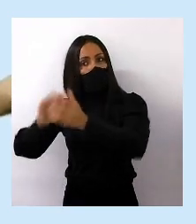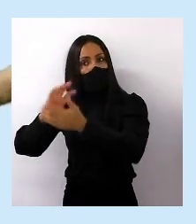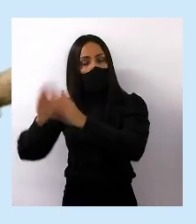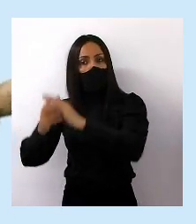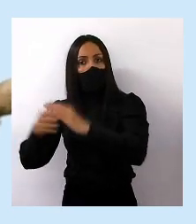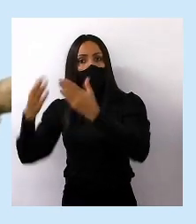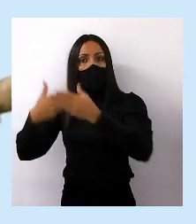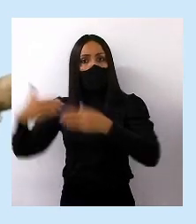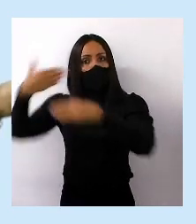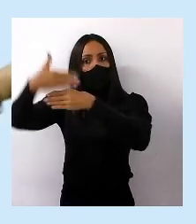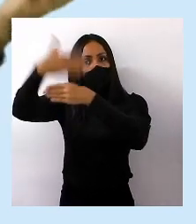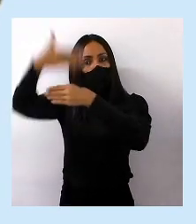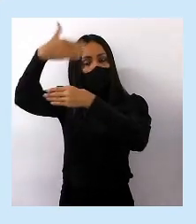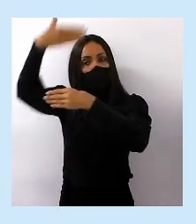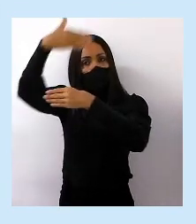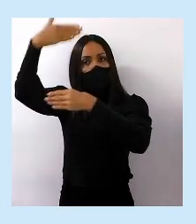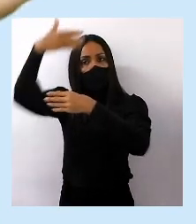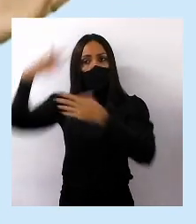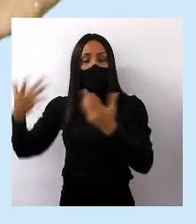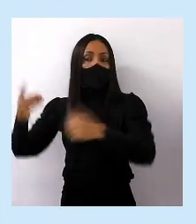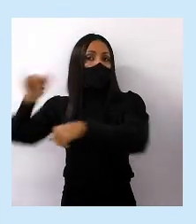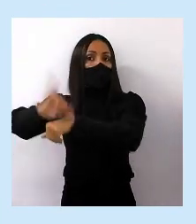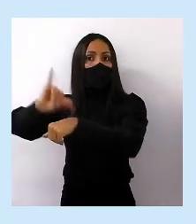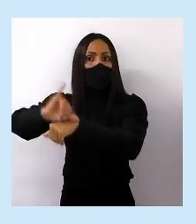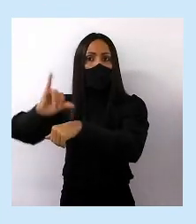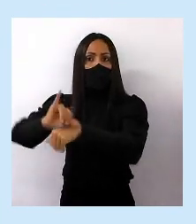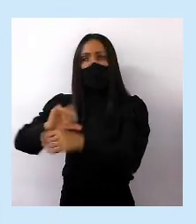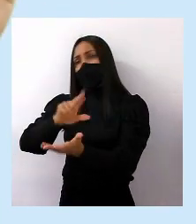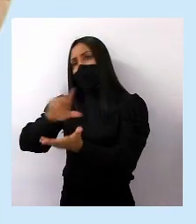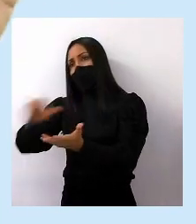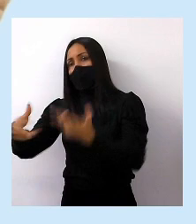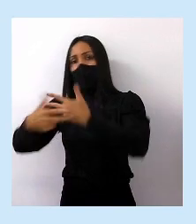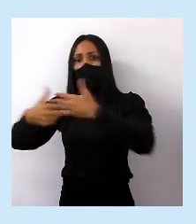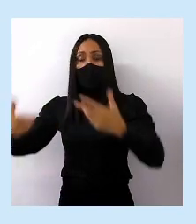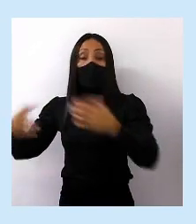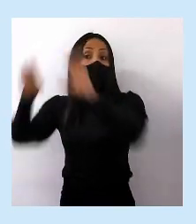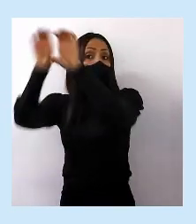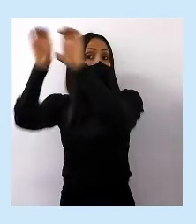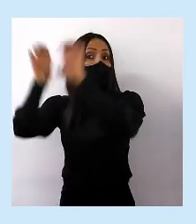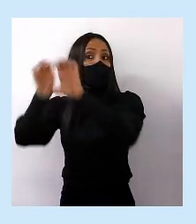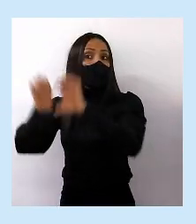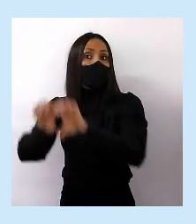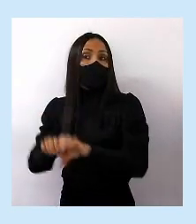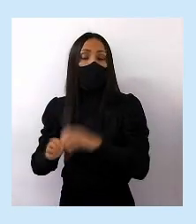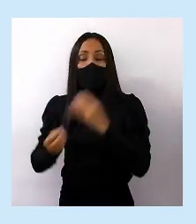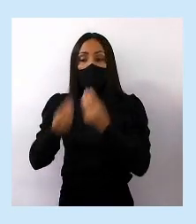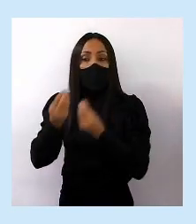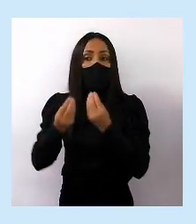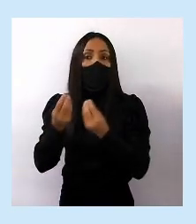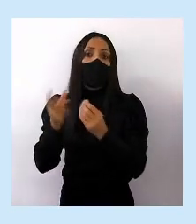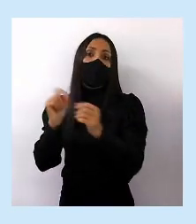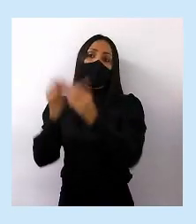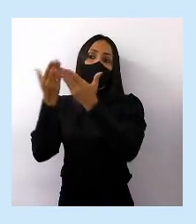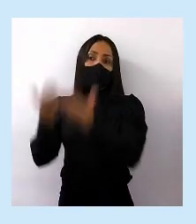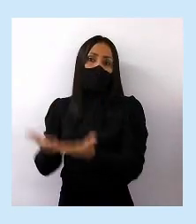tijolo, alvenaria, pode ser feita de ferro, enfim. A estrutura é como aquilo é feito, não é? Do que é